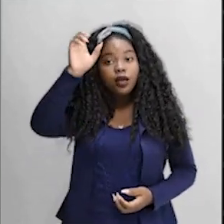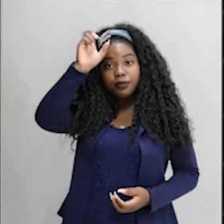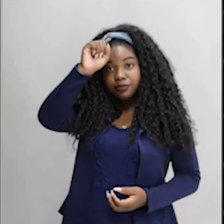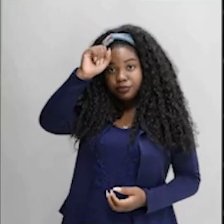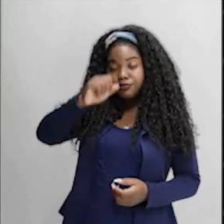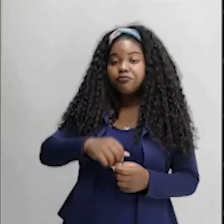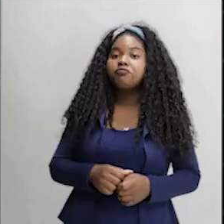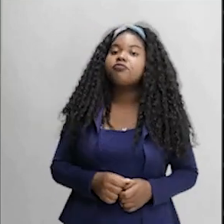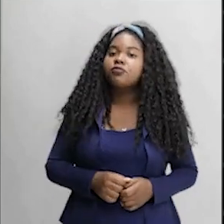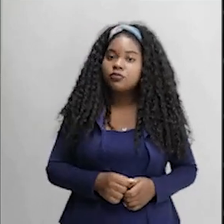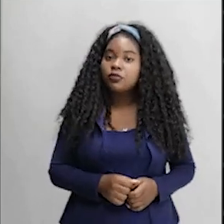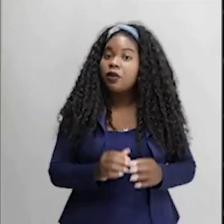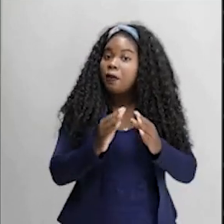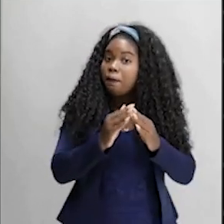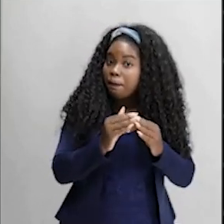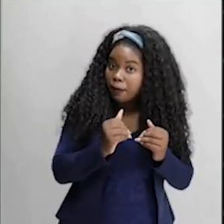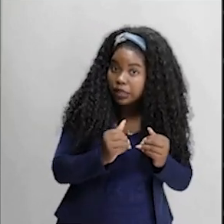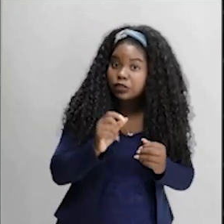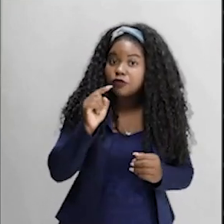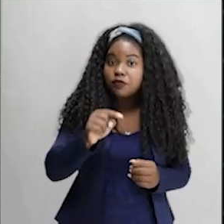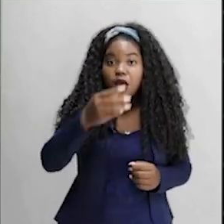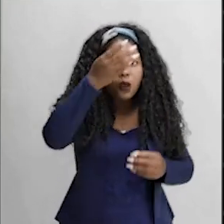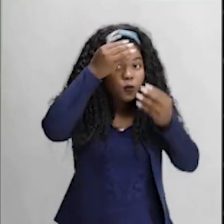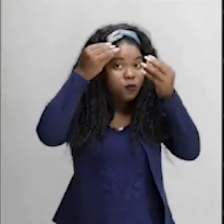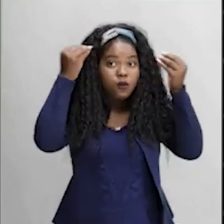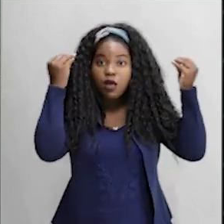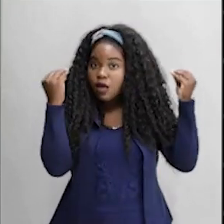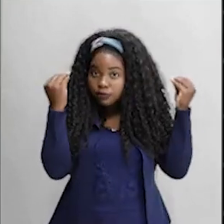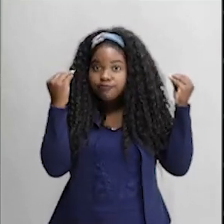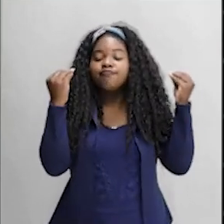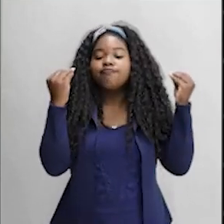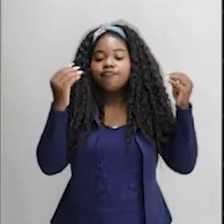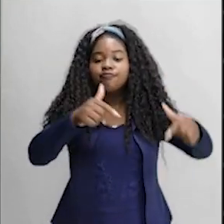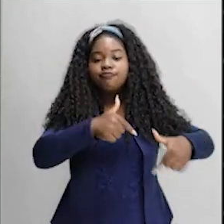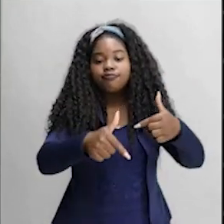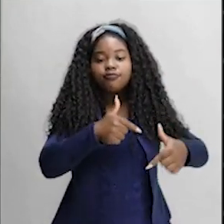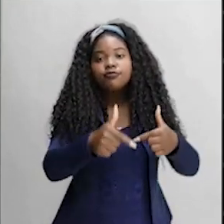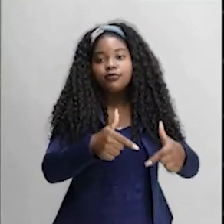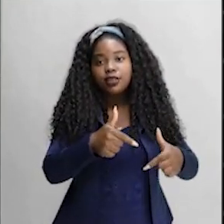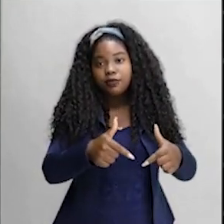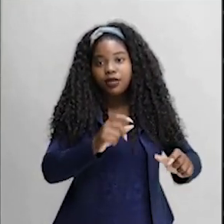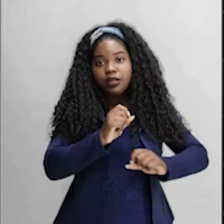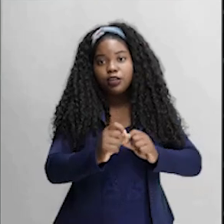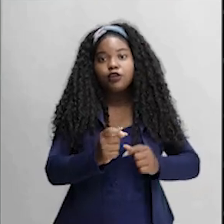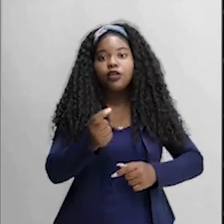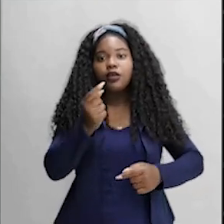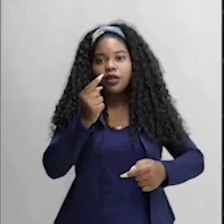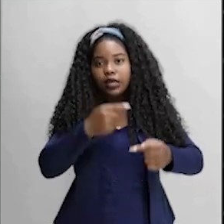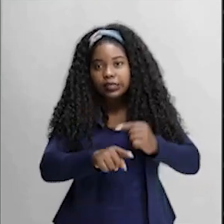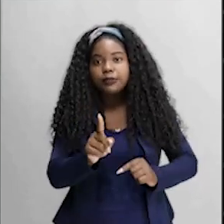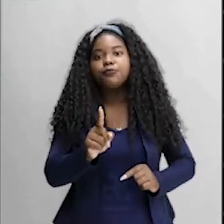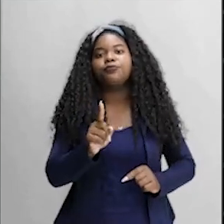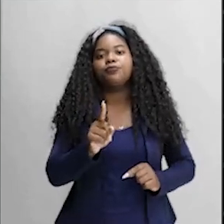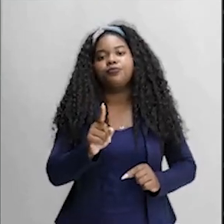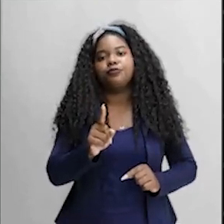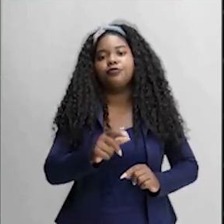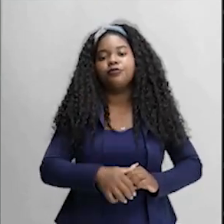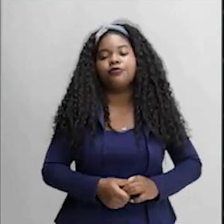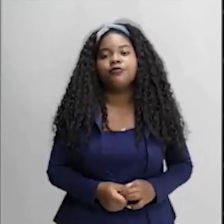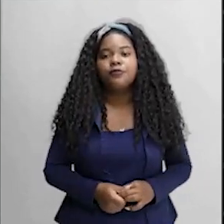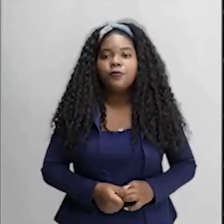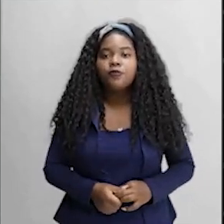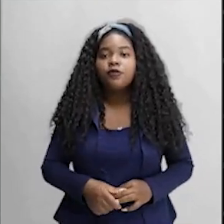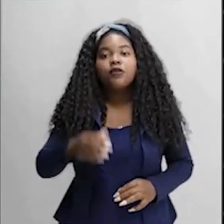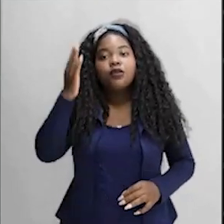aqui e eu peço que você não esqueça. O trabalho ele tem algo além disto, tá? Então, vamos aqui entender